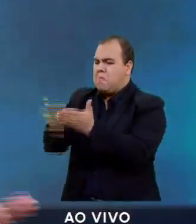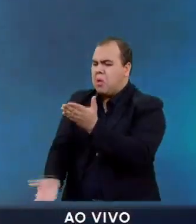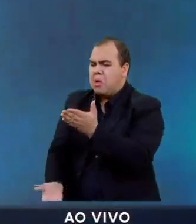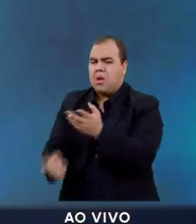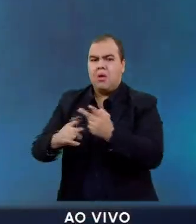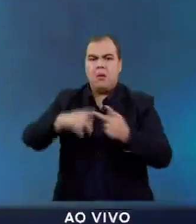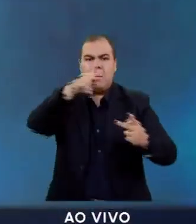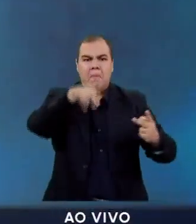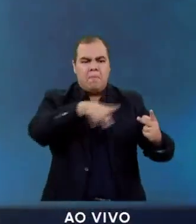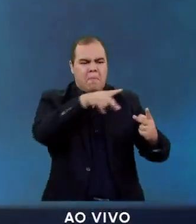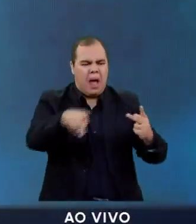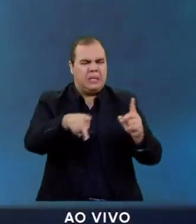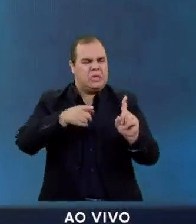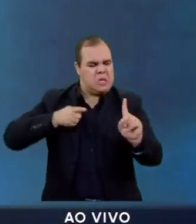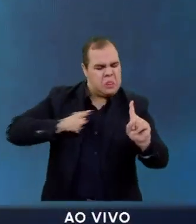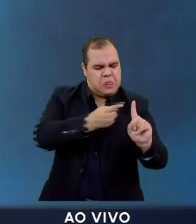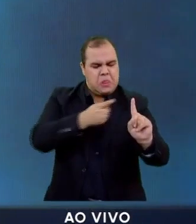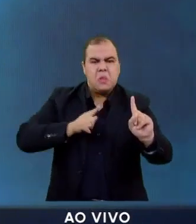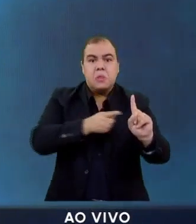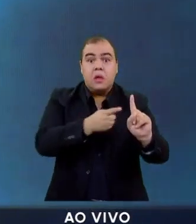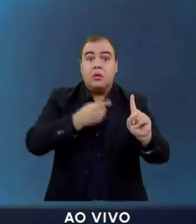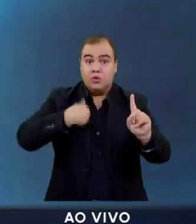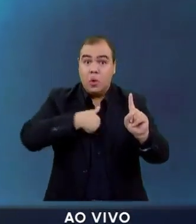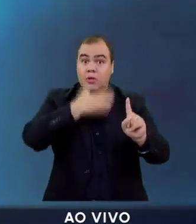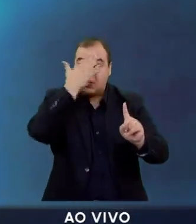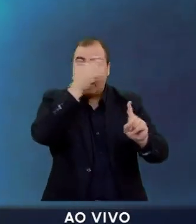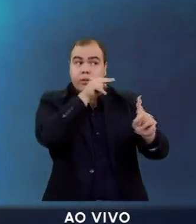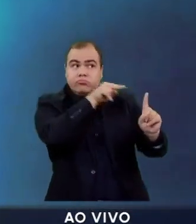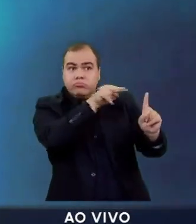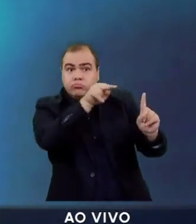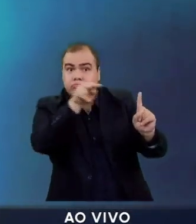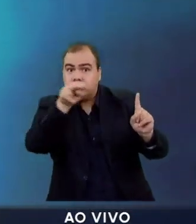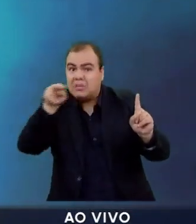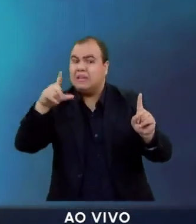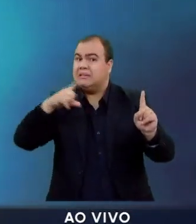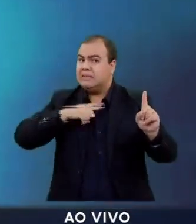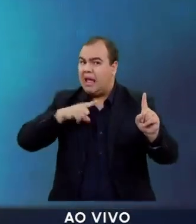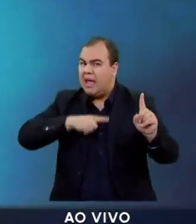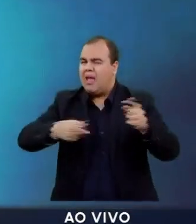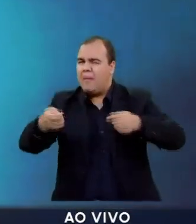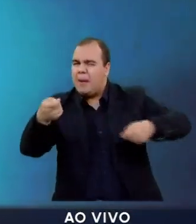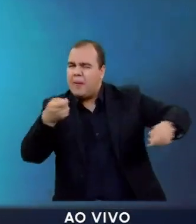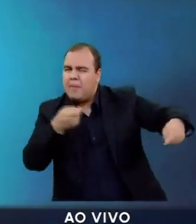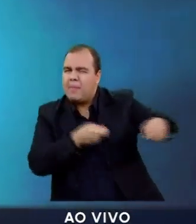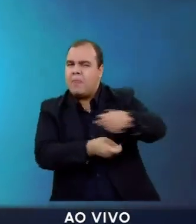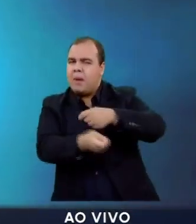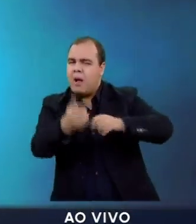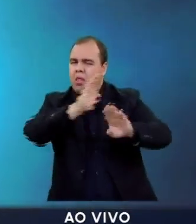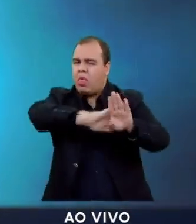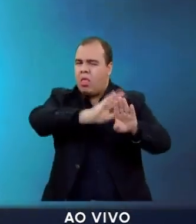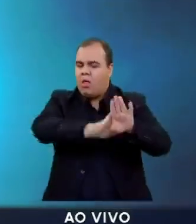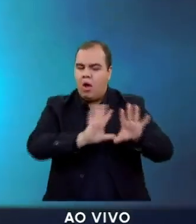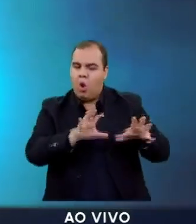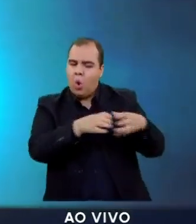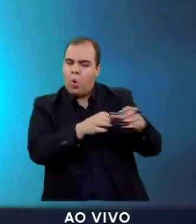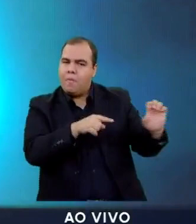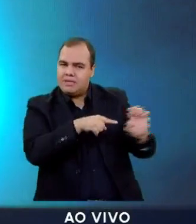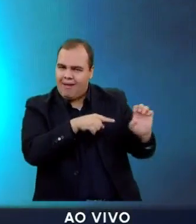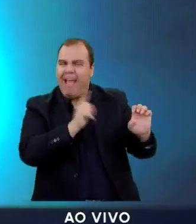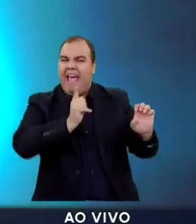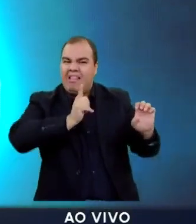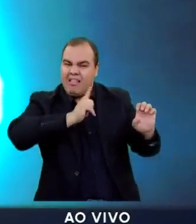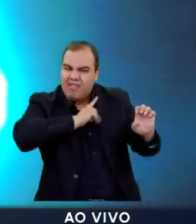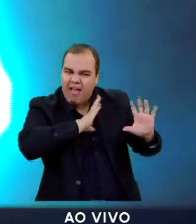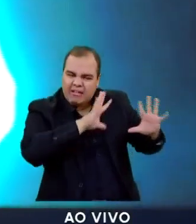padres fora daqui nós sabemos que isso é todo uma articulação existente na esquerda que se aplica em